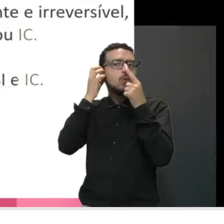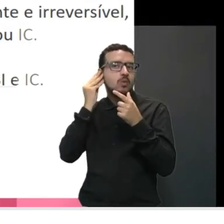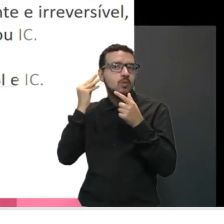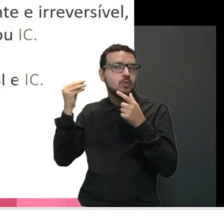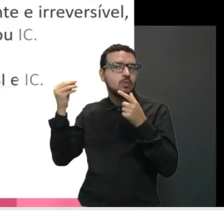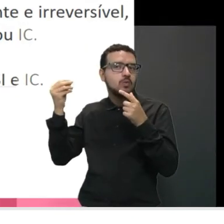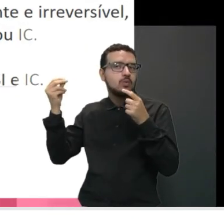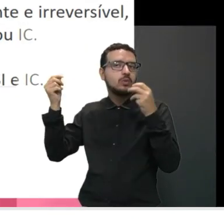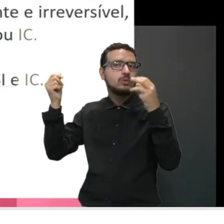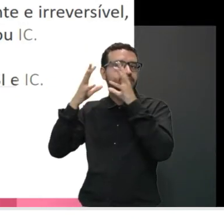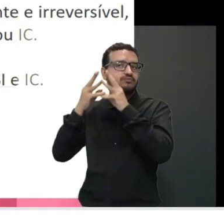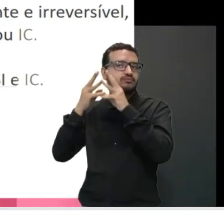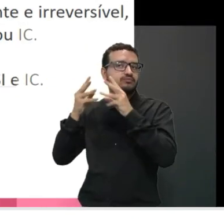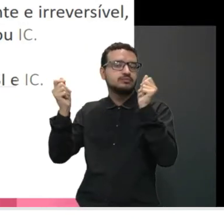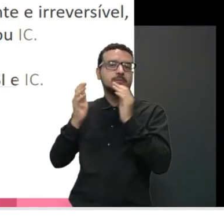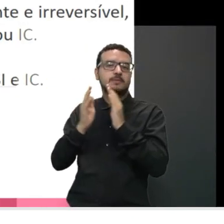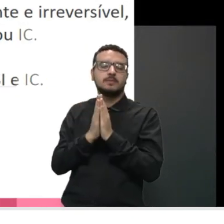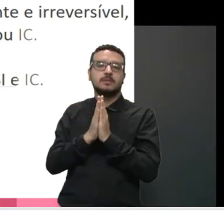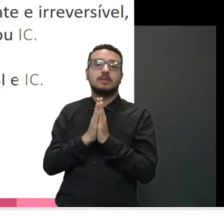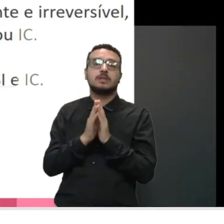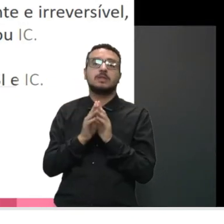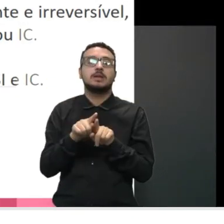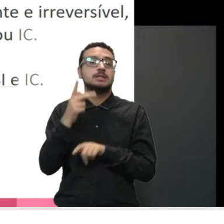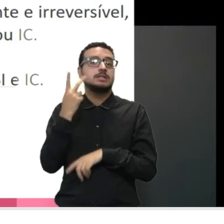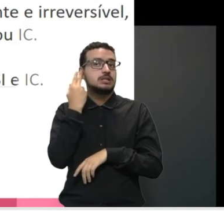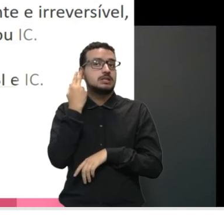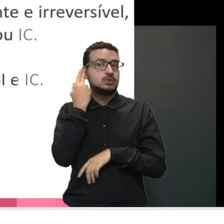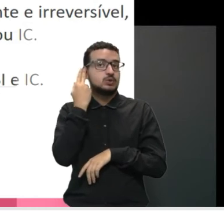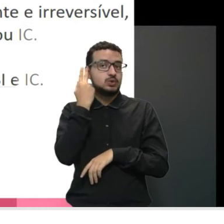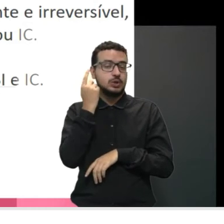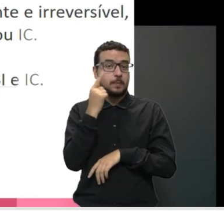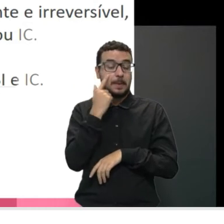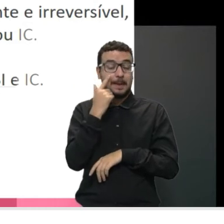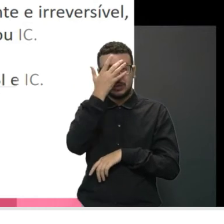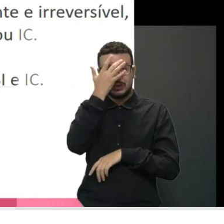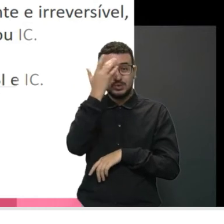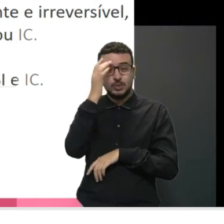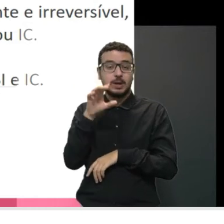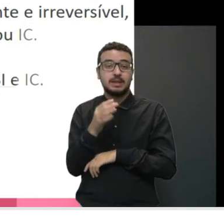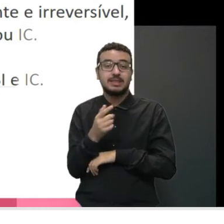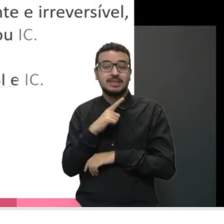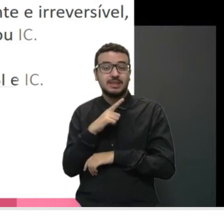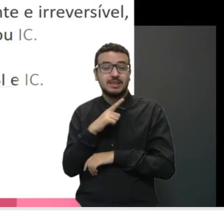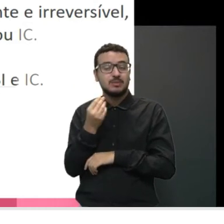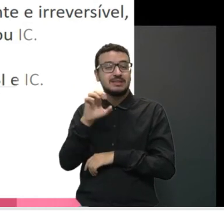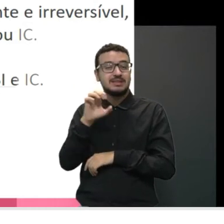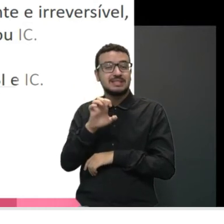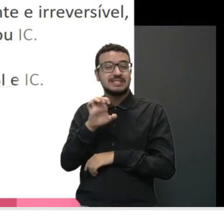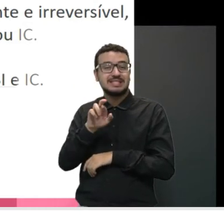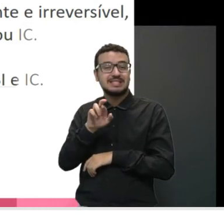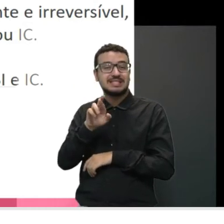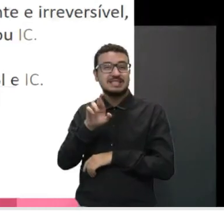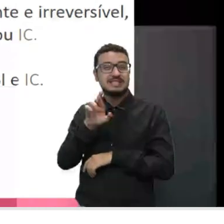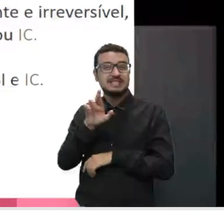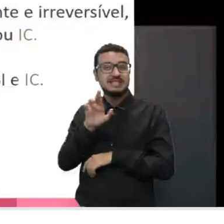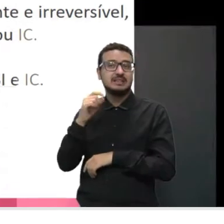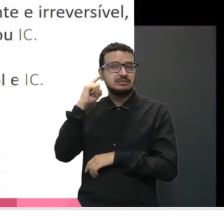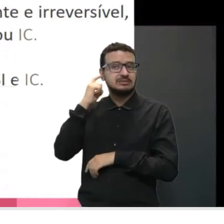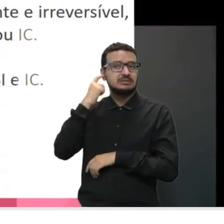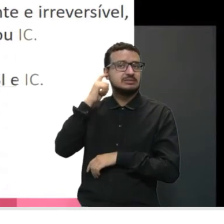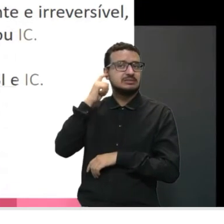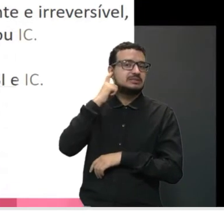produz muita cera de ouvido, aí é colocado também um tubo para ventilar e vai melhorar, né? Vai diminuir um